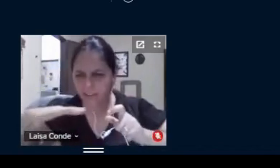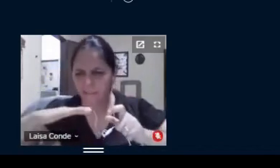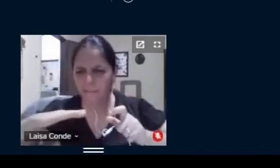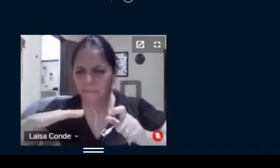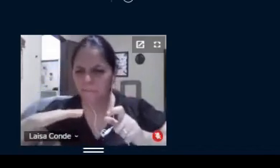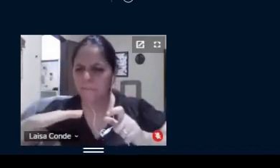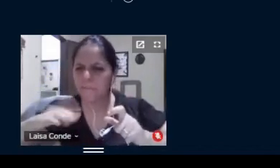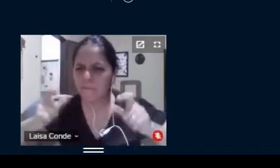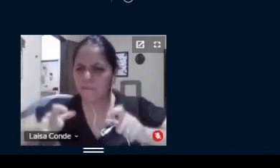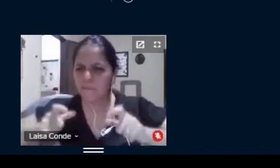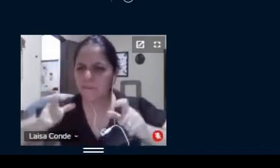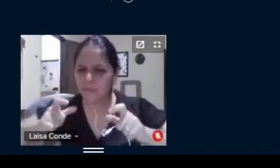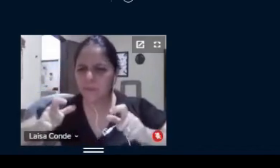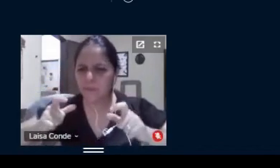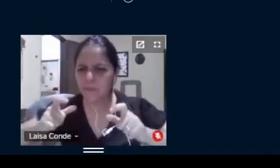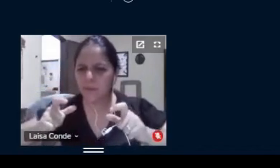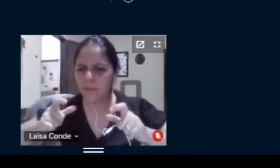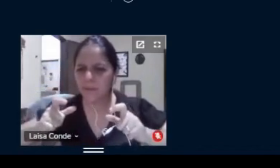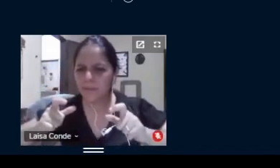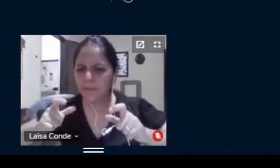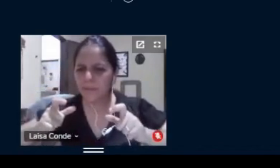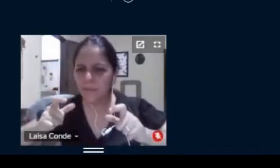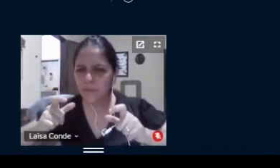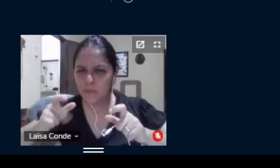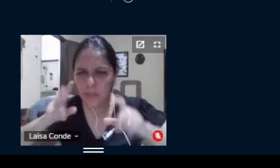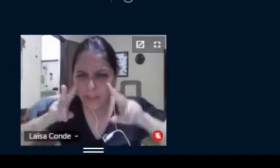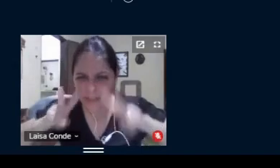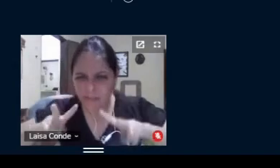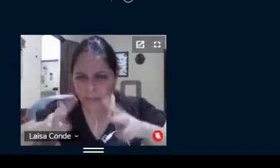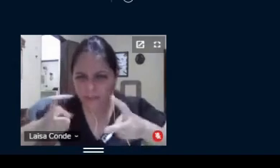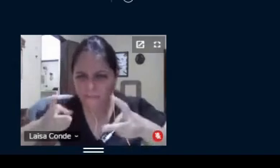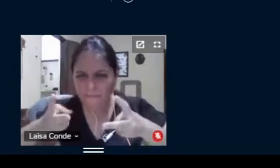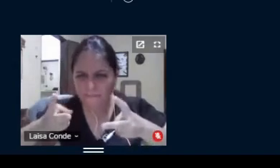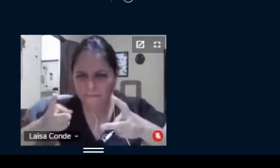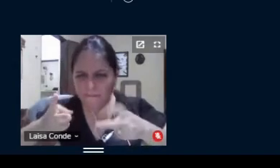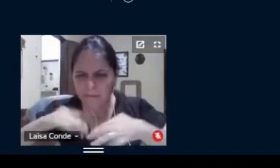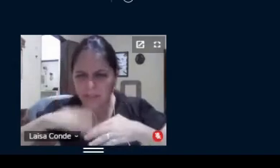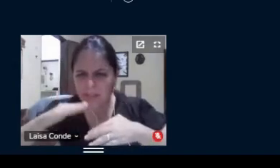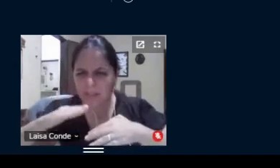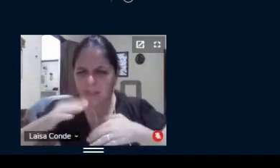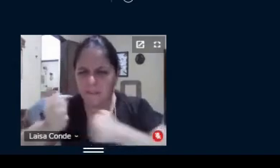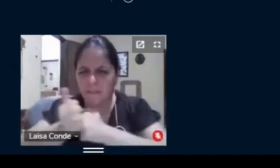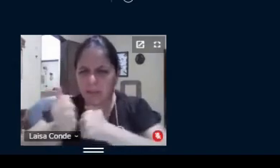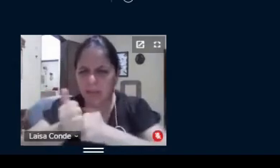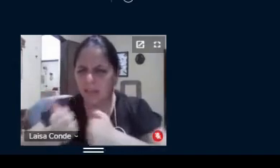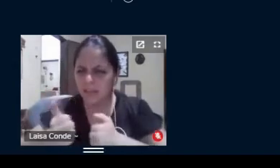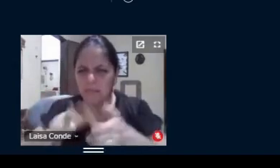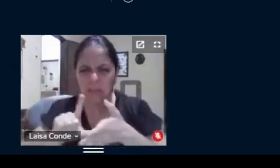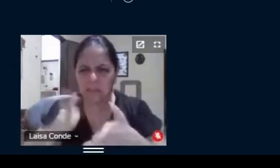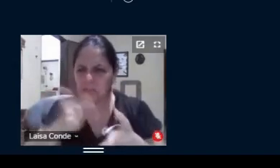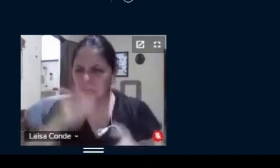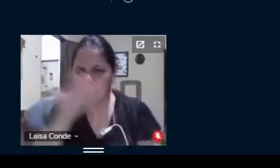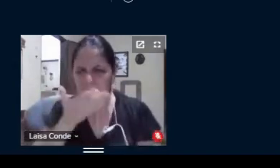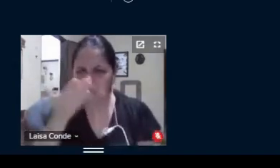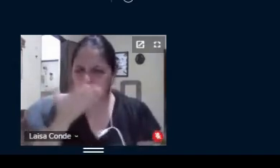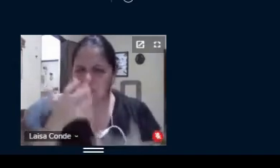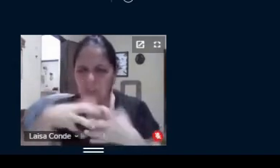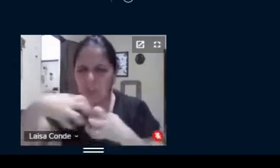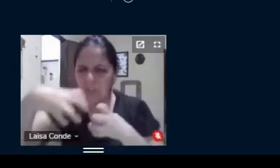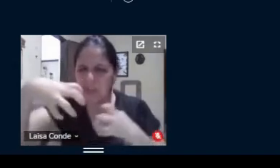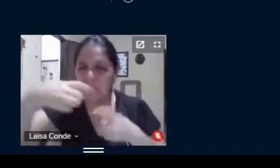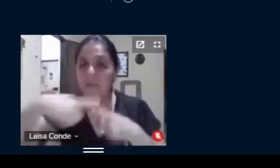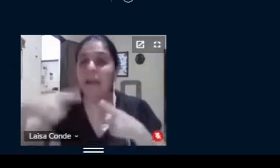de fuga aí, tá? Então, se vocês olharem aqui, ó, aparentemente não tinha defeito na superfície, mas depois que a